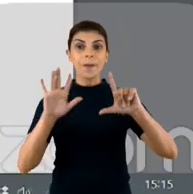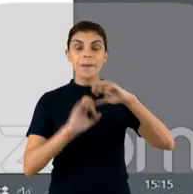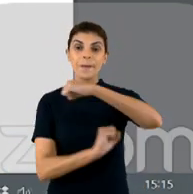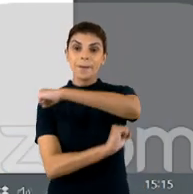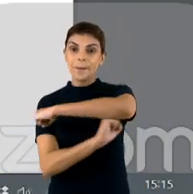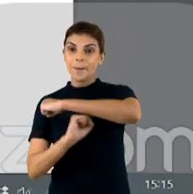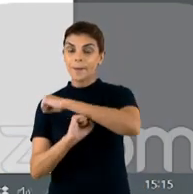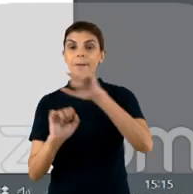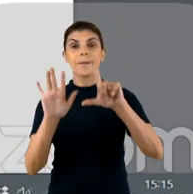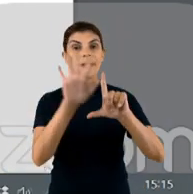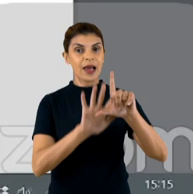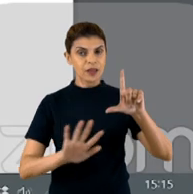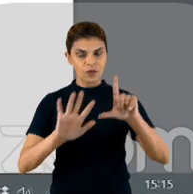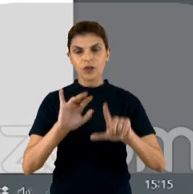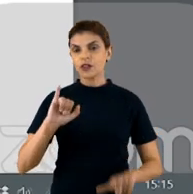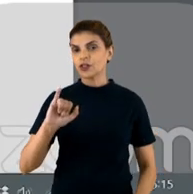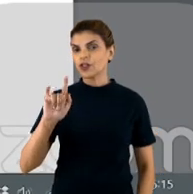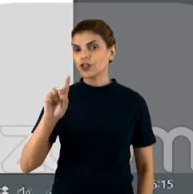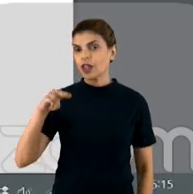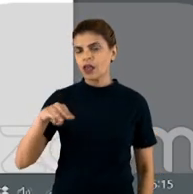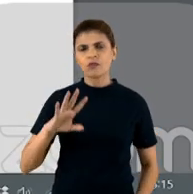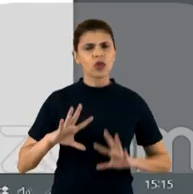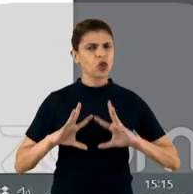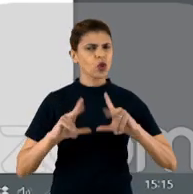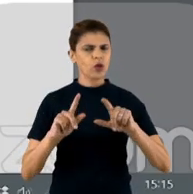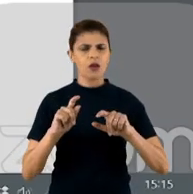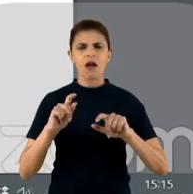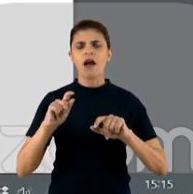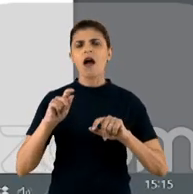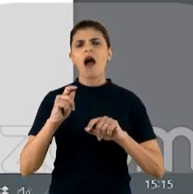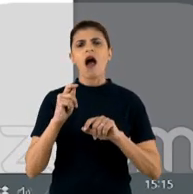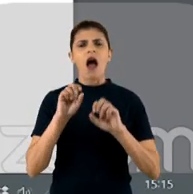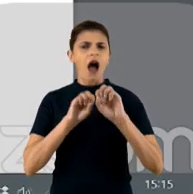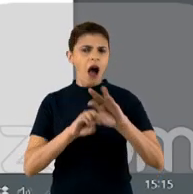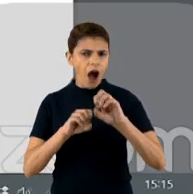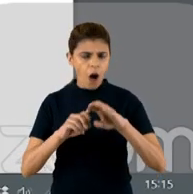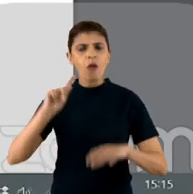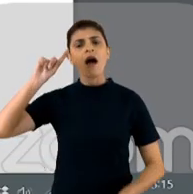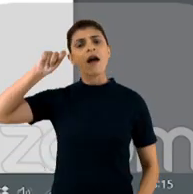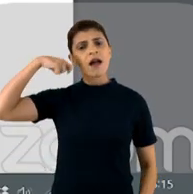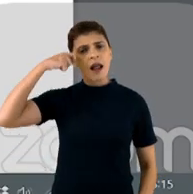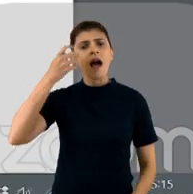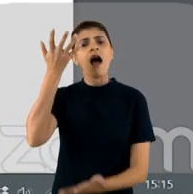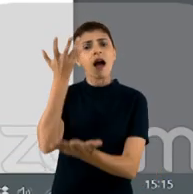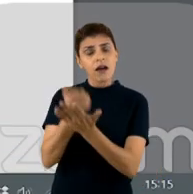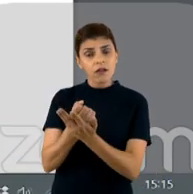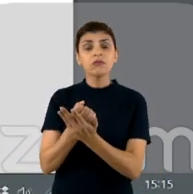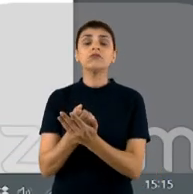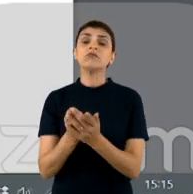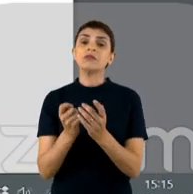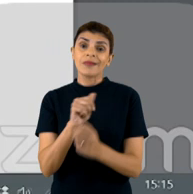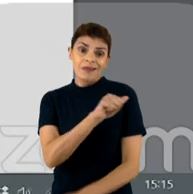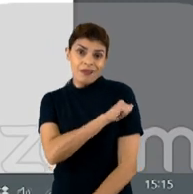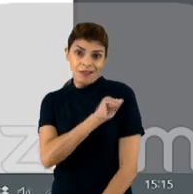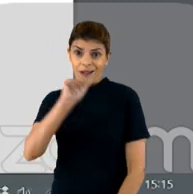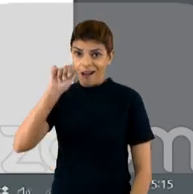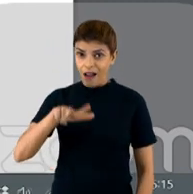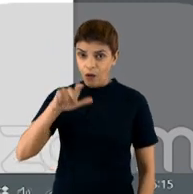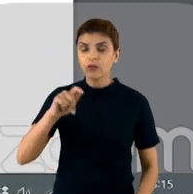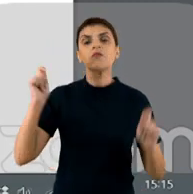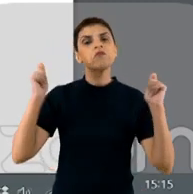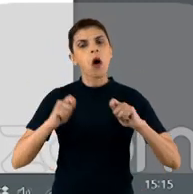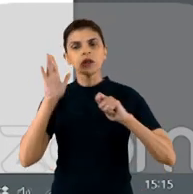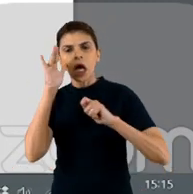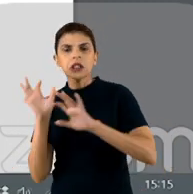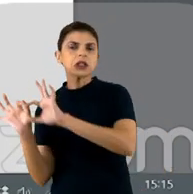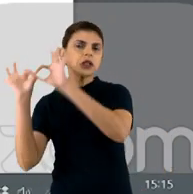IGM. Todas as aulas foram gravadas, no sentido de permitir que os alunos pudessem assistir às videoaulas em